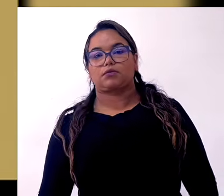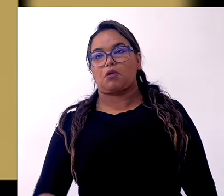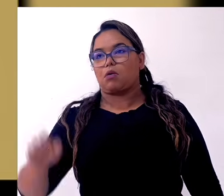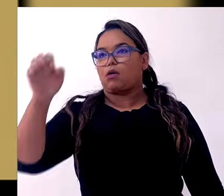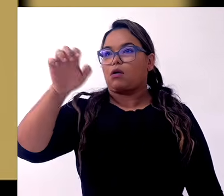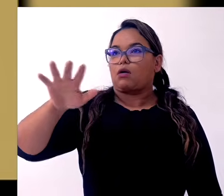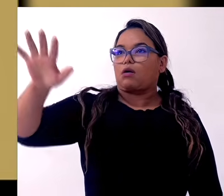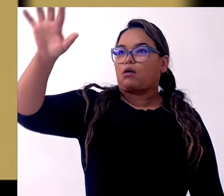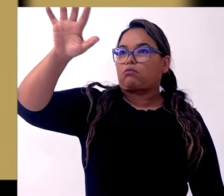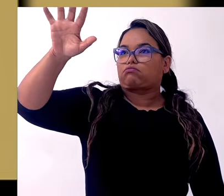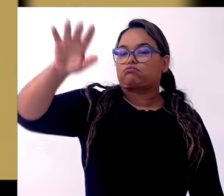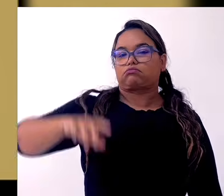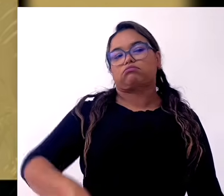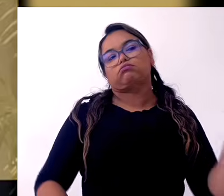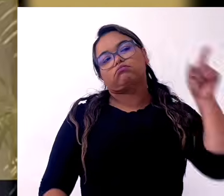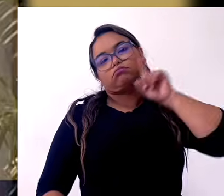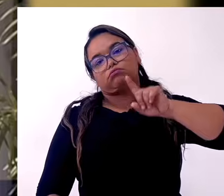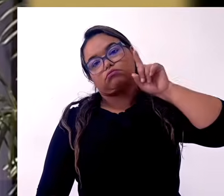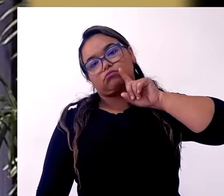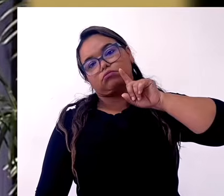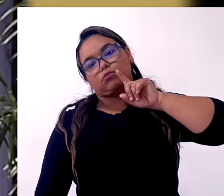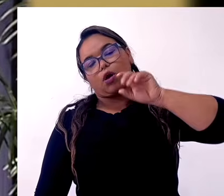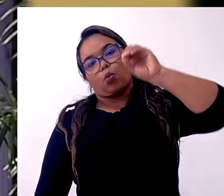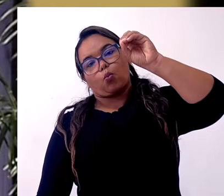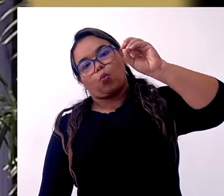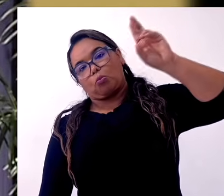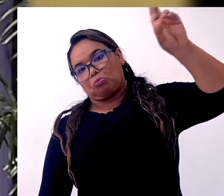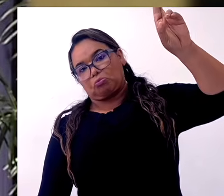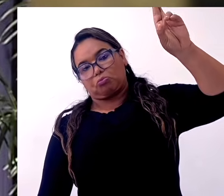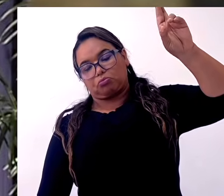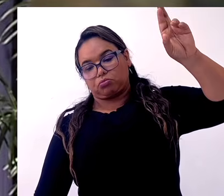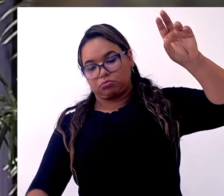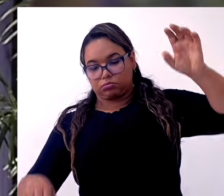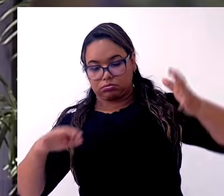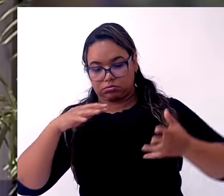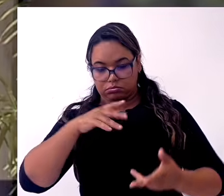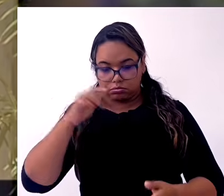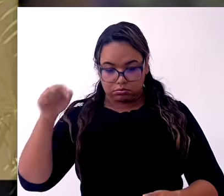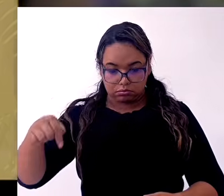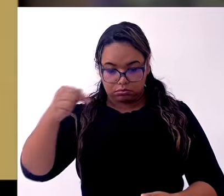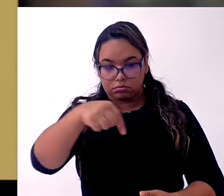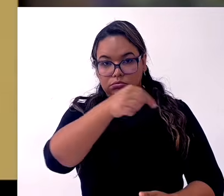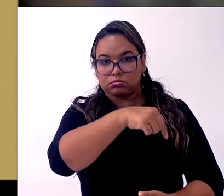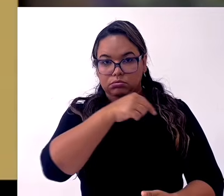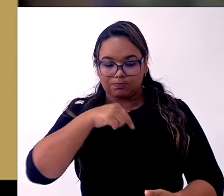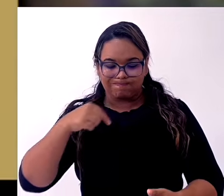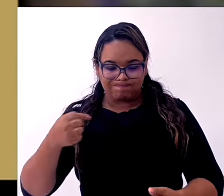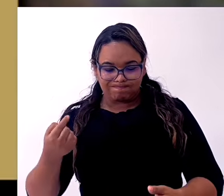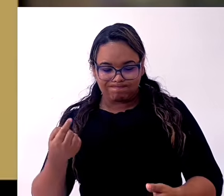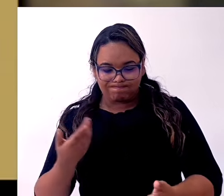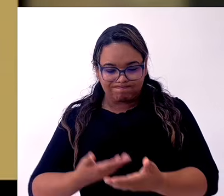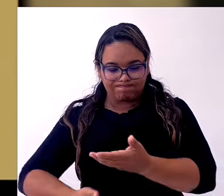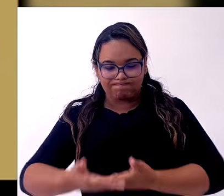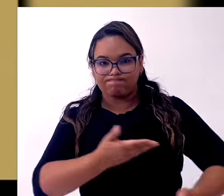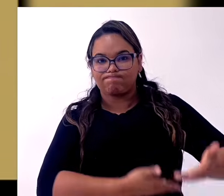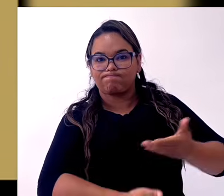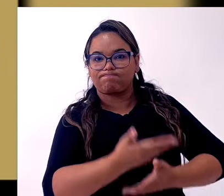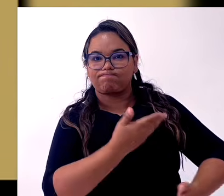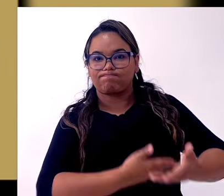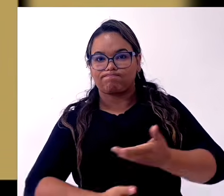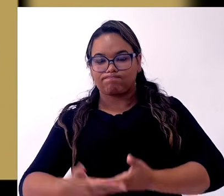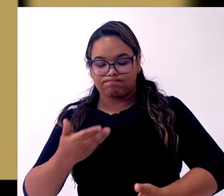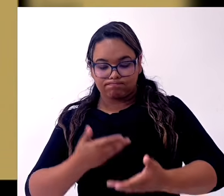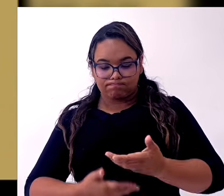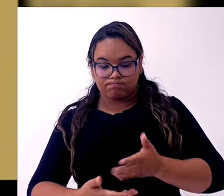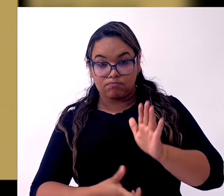secretas. Quer sejam líderes religiosos ou líderes políticos, quer estejam na Europa, ou nos Estados